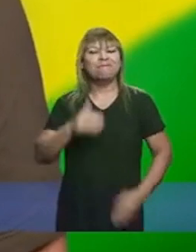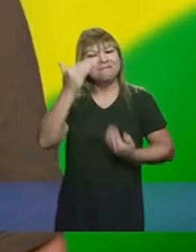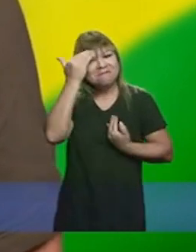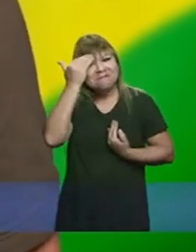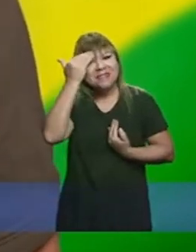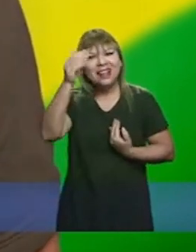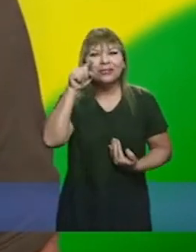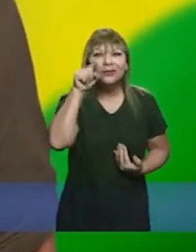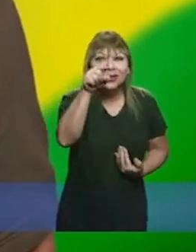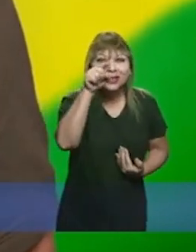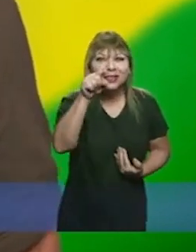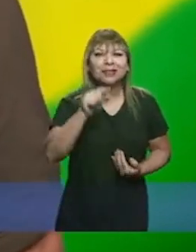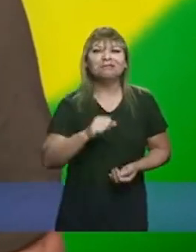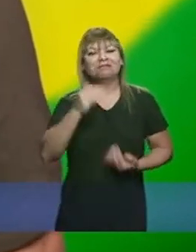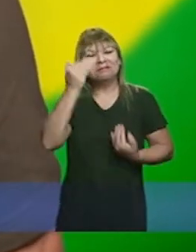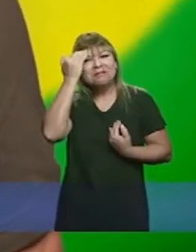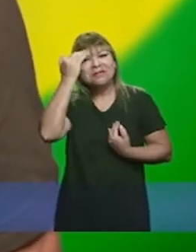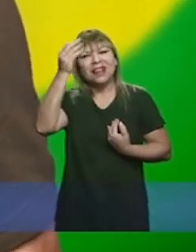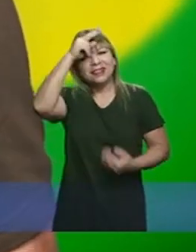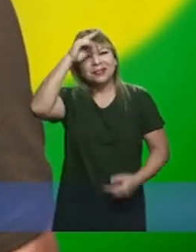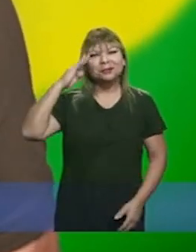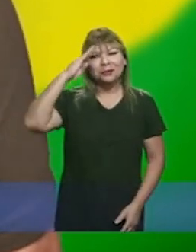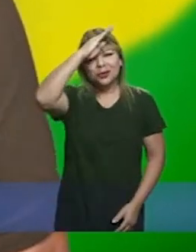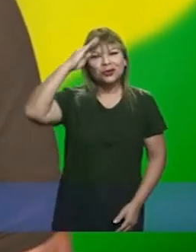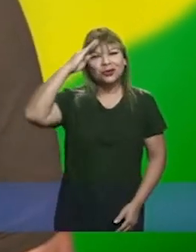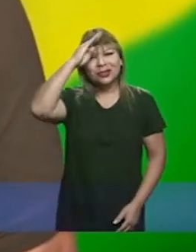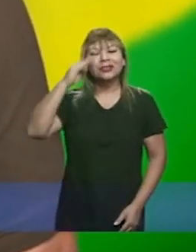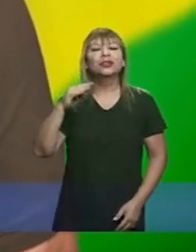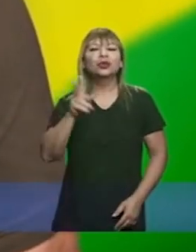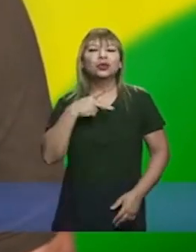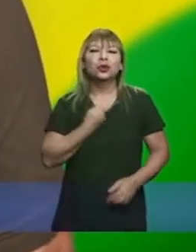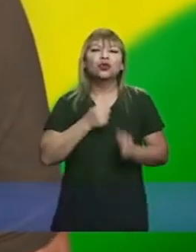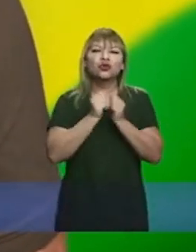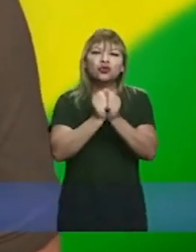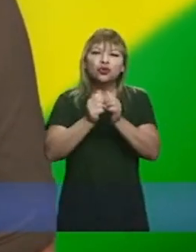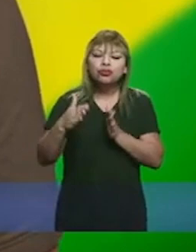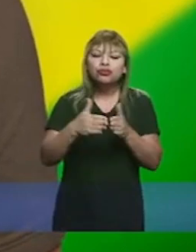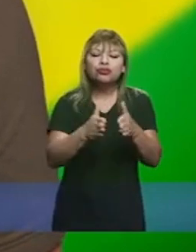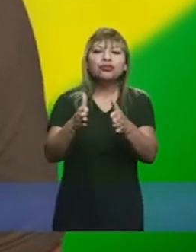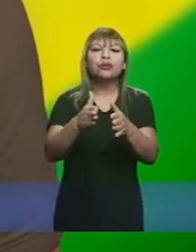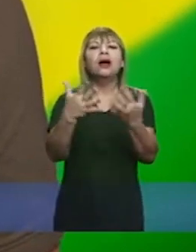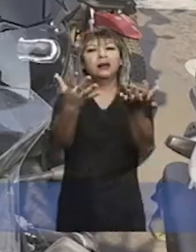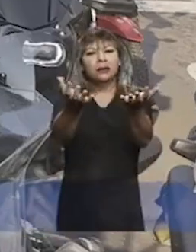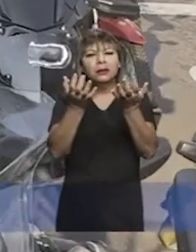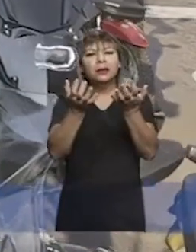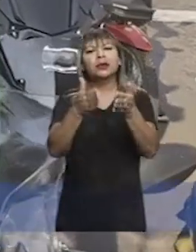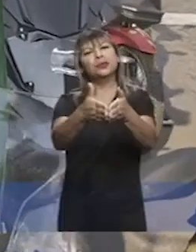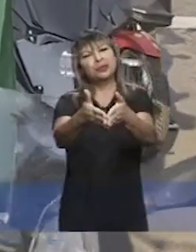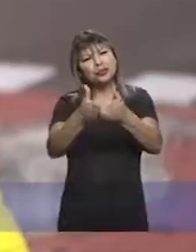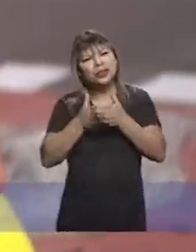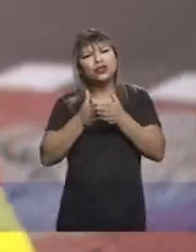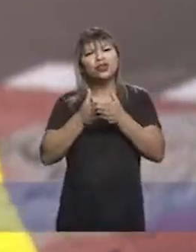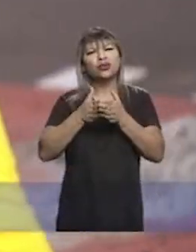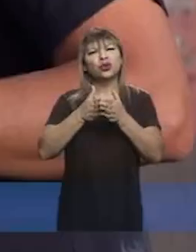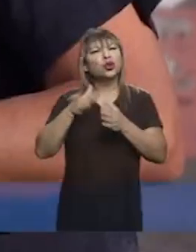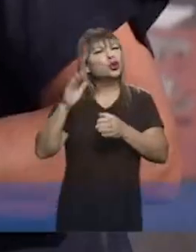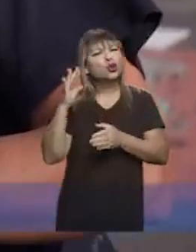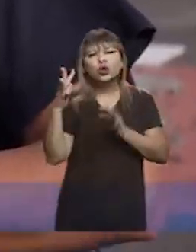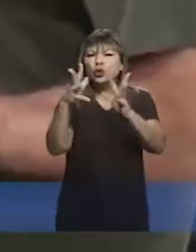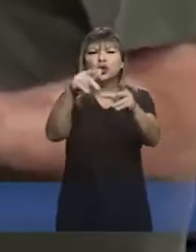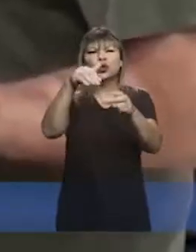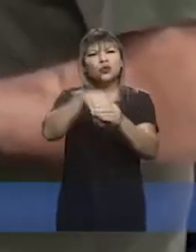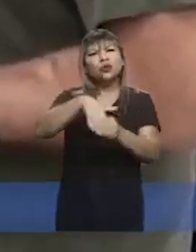vez, obrigado a você. Obrigado, presidente Bolsonaro. Estamos no caminho certo. Eu quero fazer um apelo a